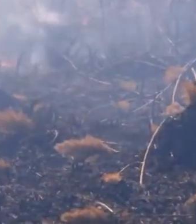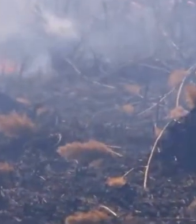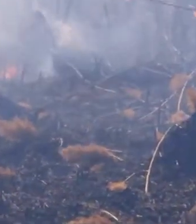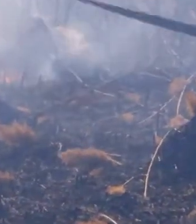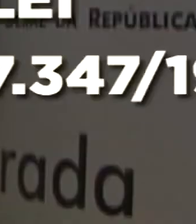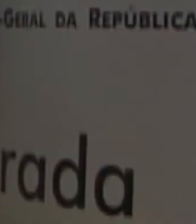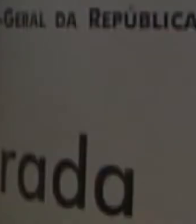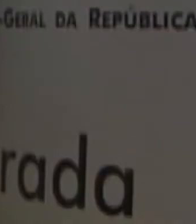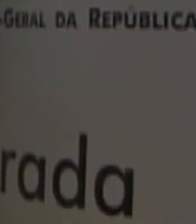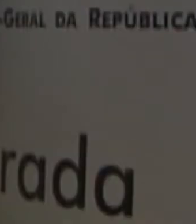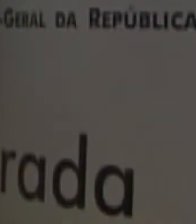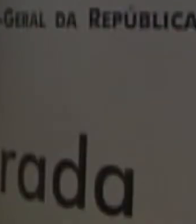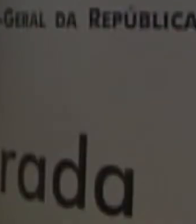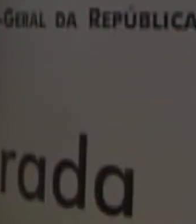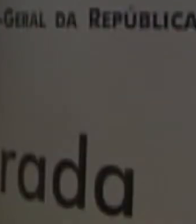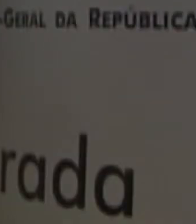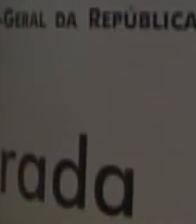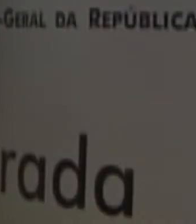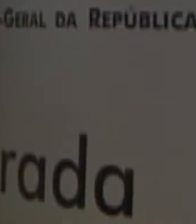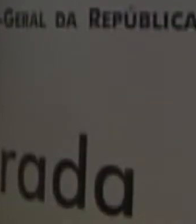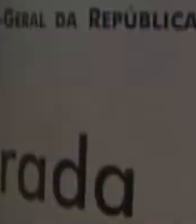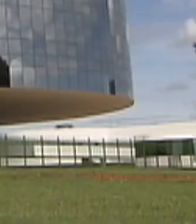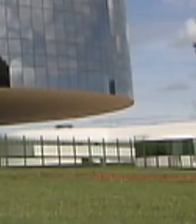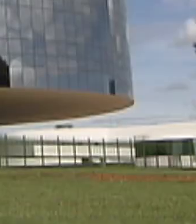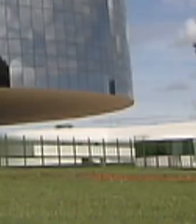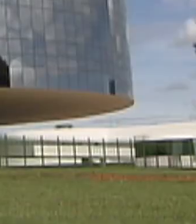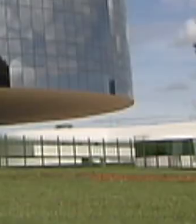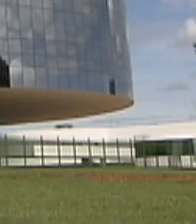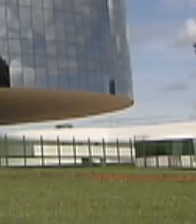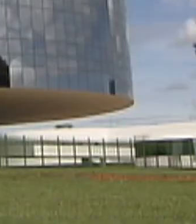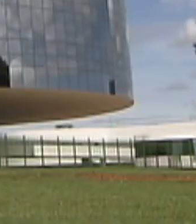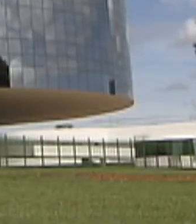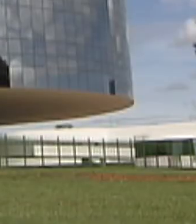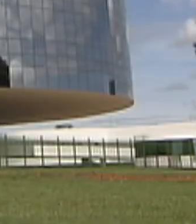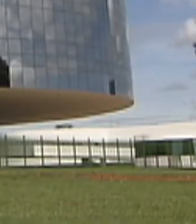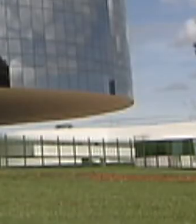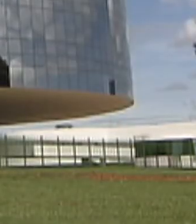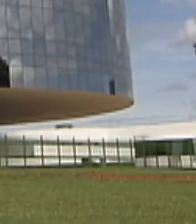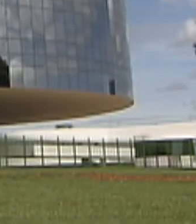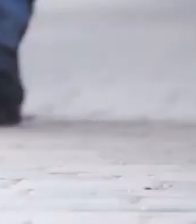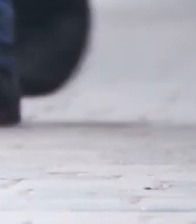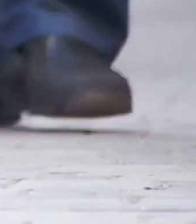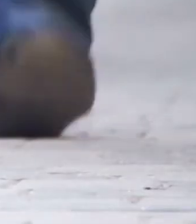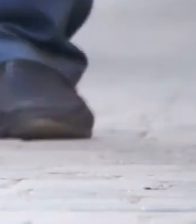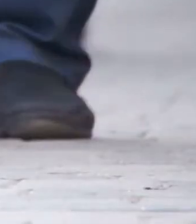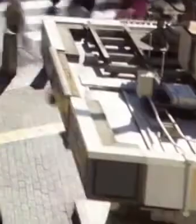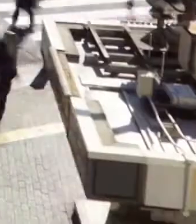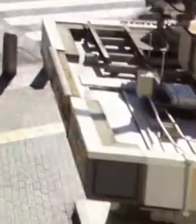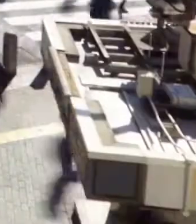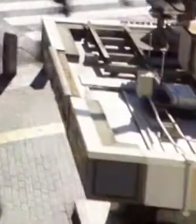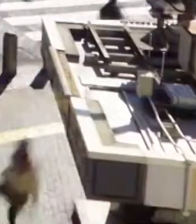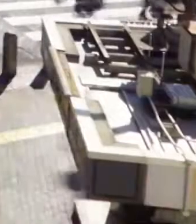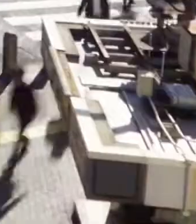Uma ação proposta pelo MP, em um caso como esse, tem o mesmo peso de uma ação relacionada a crimes contra a ordem econômica ou aos